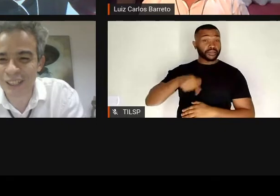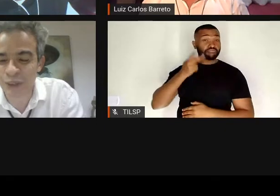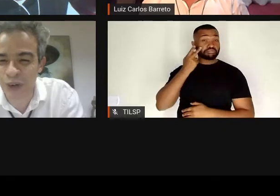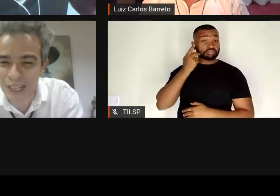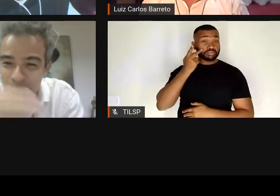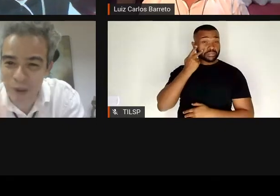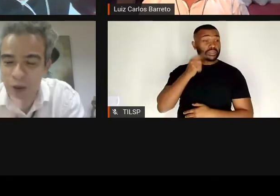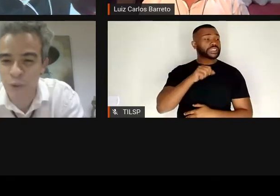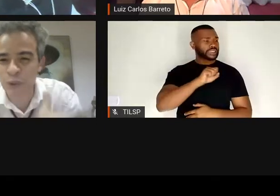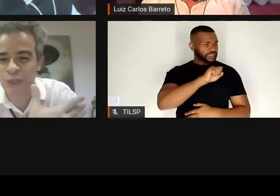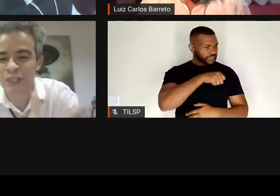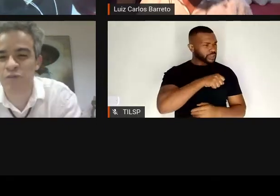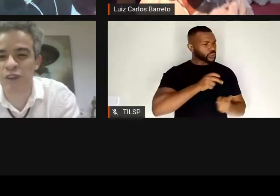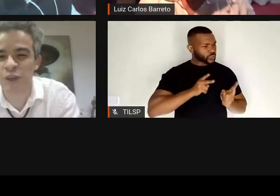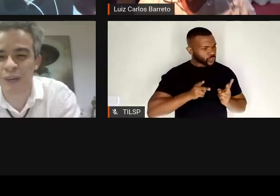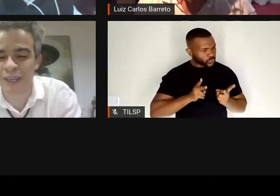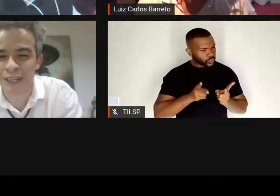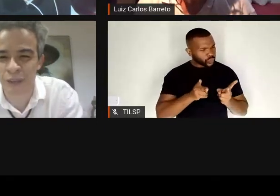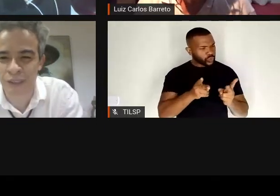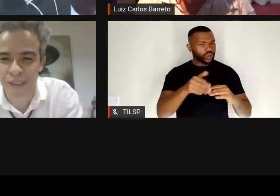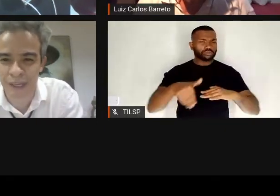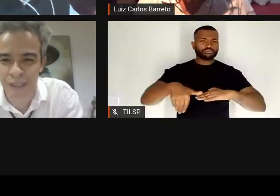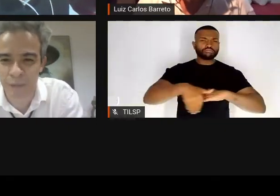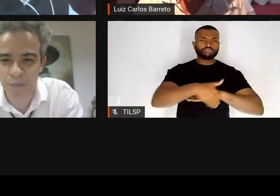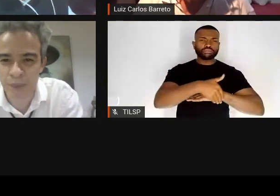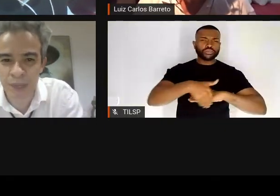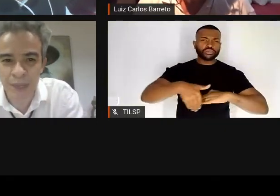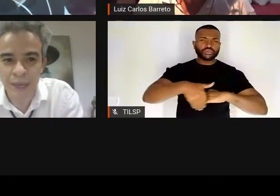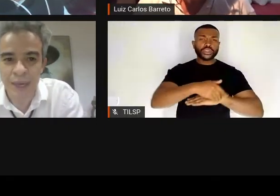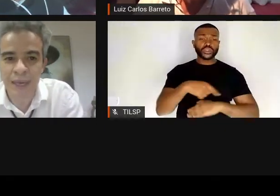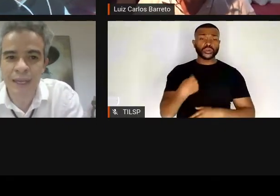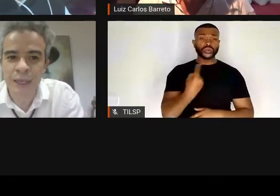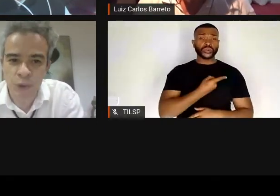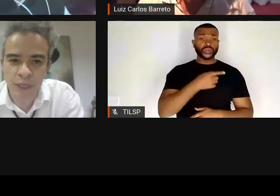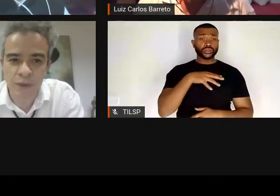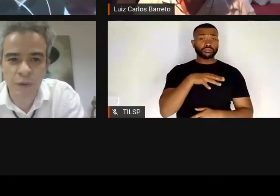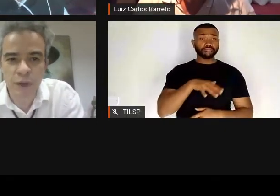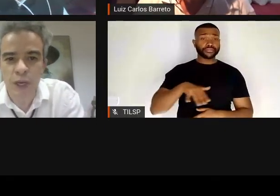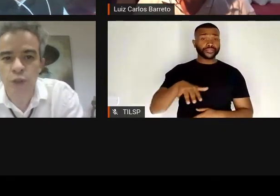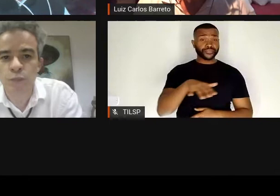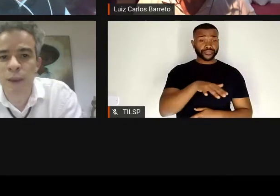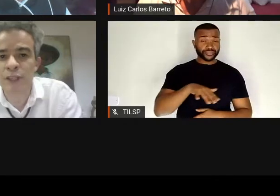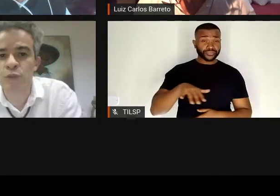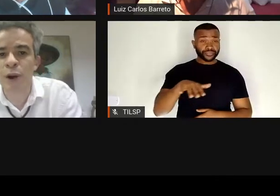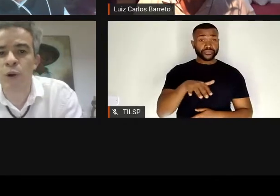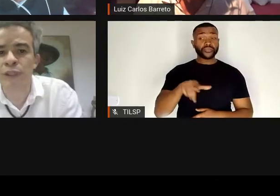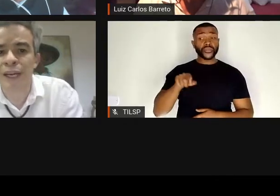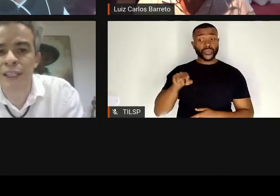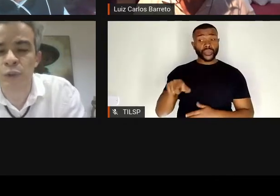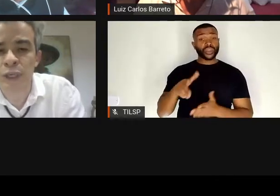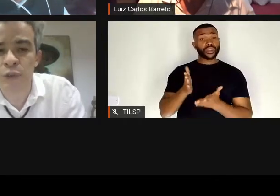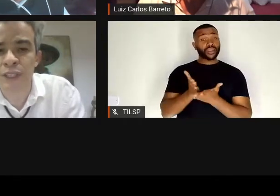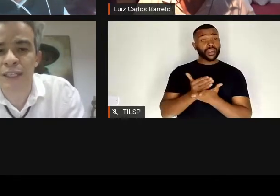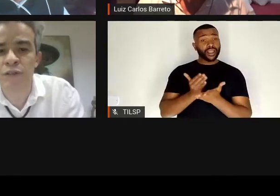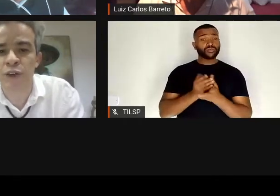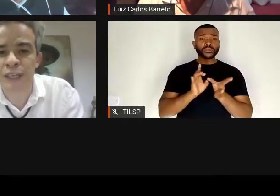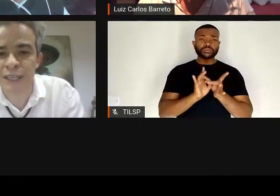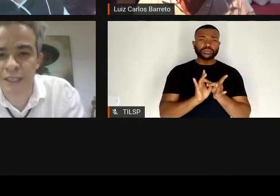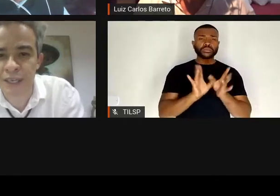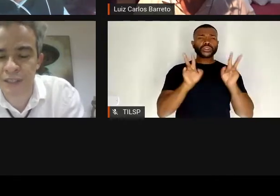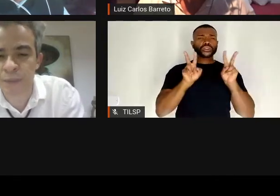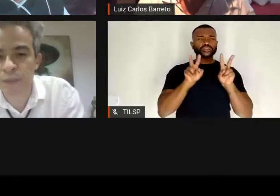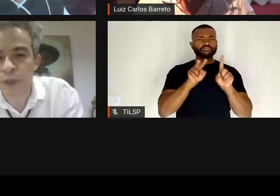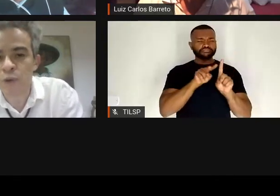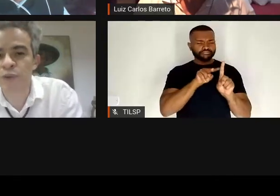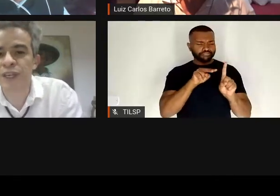sim, Luiz Carlos Barreto, vamos manter essa trajetória, esse percurso, esse fio aqui na nossa cidade. Ele, o livro,